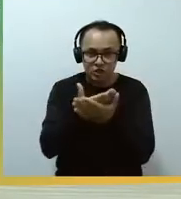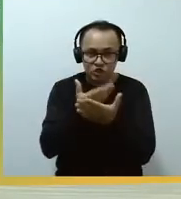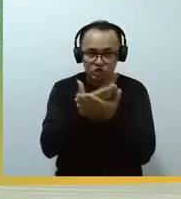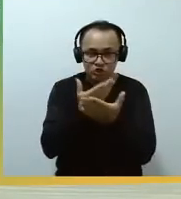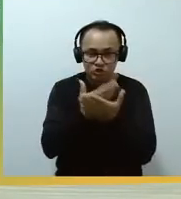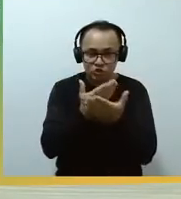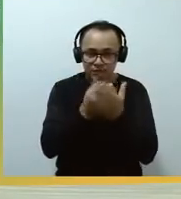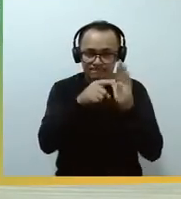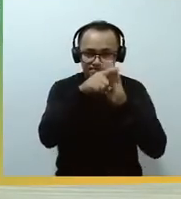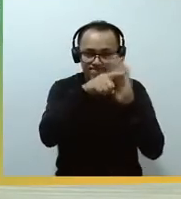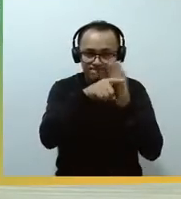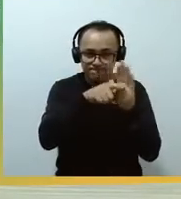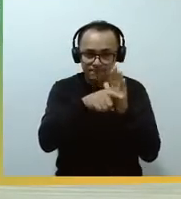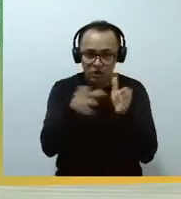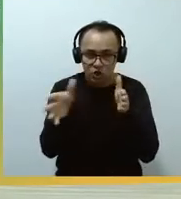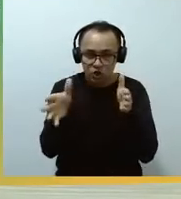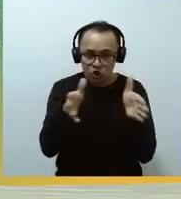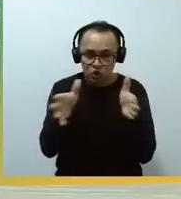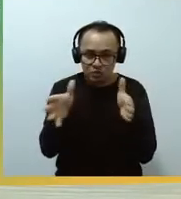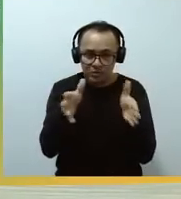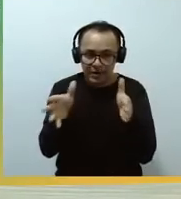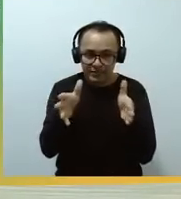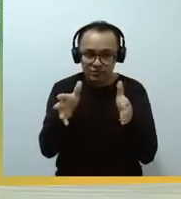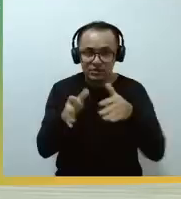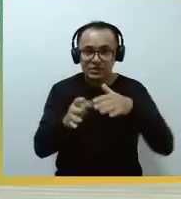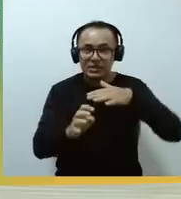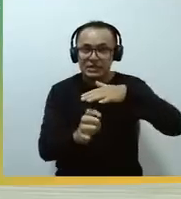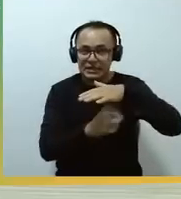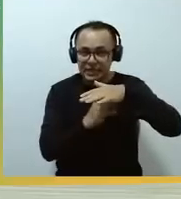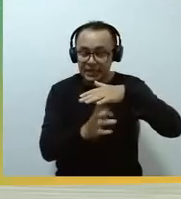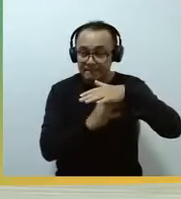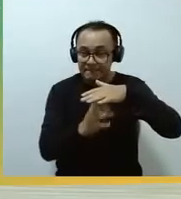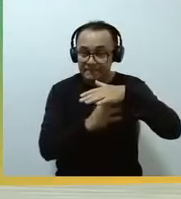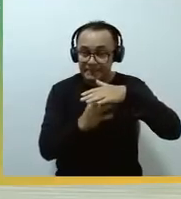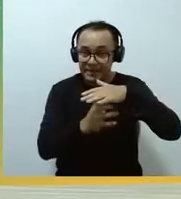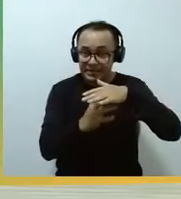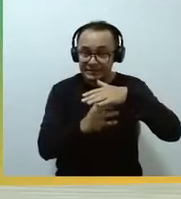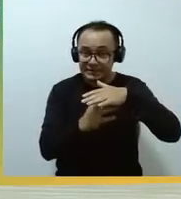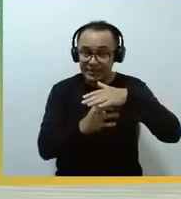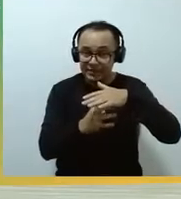prazo e a empresa era que acabou